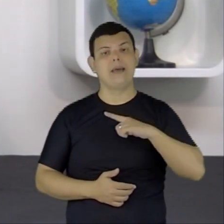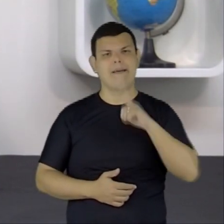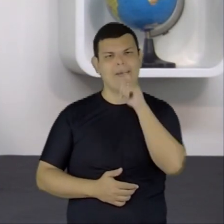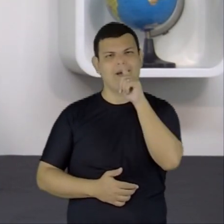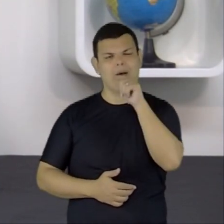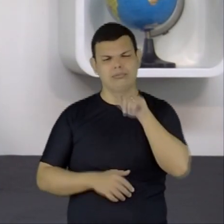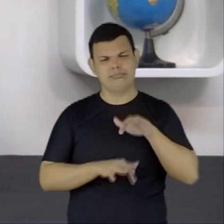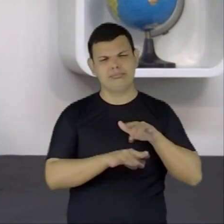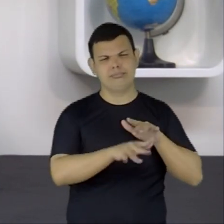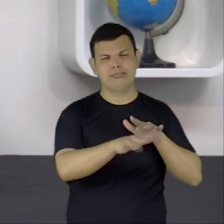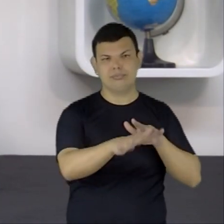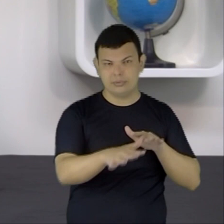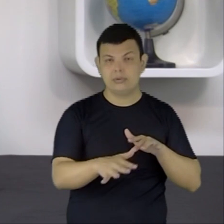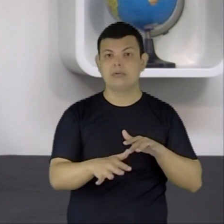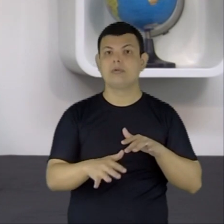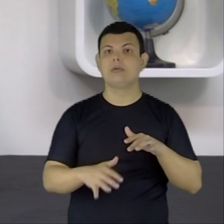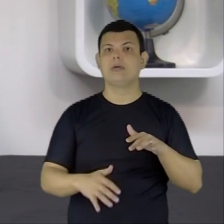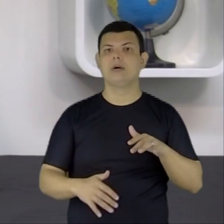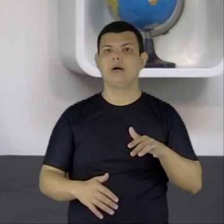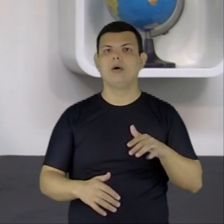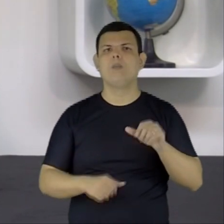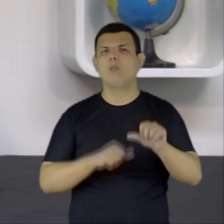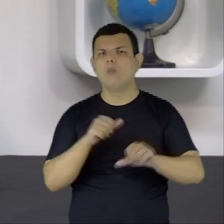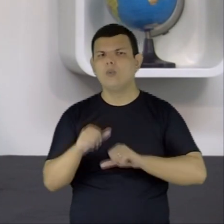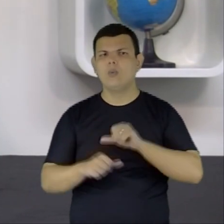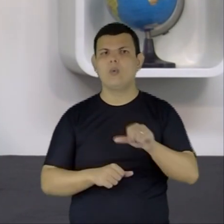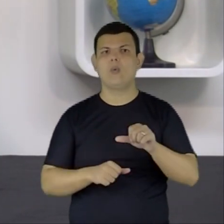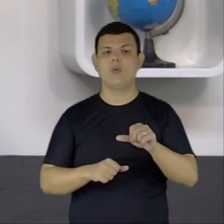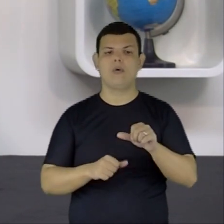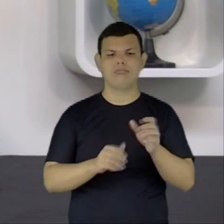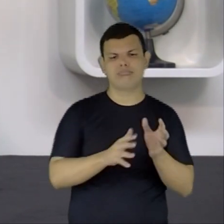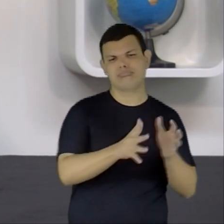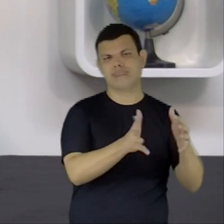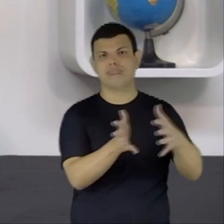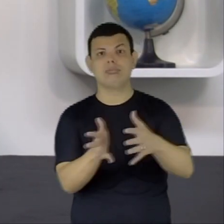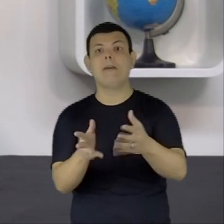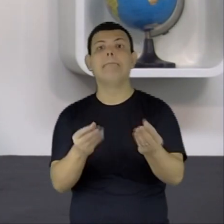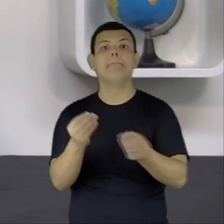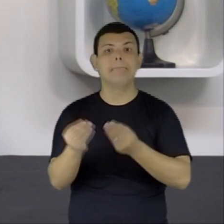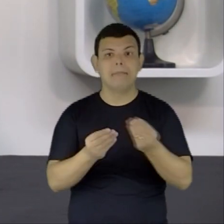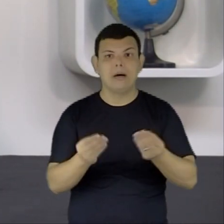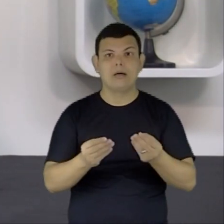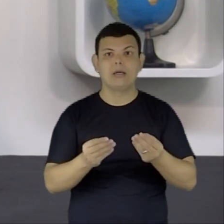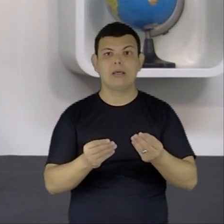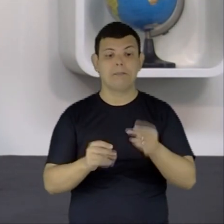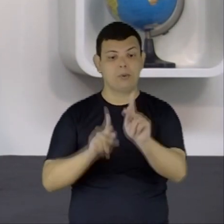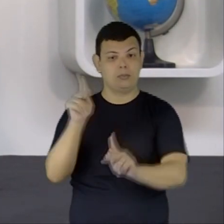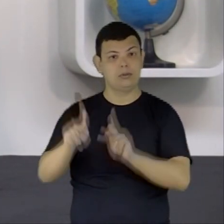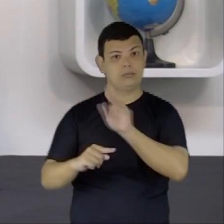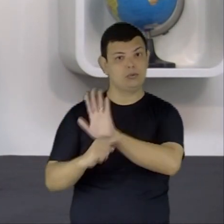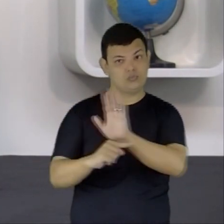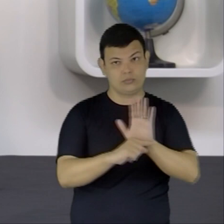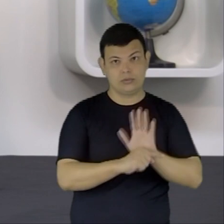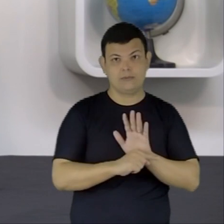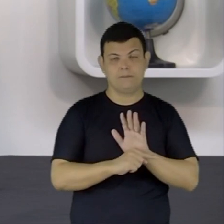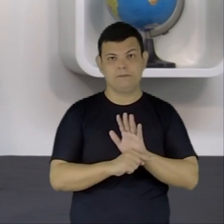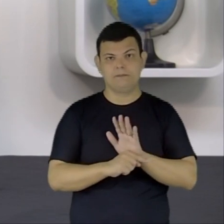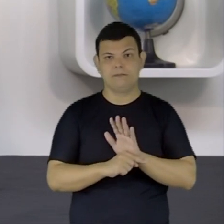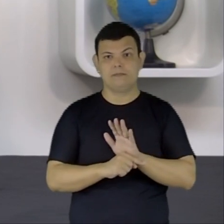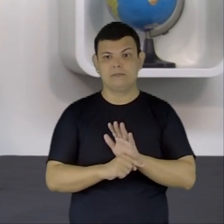águas, né, não secaram o rio, eles desviaram o curso do rio para que essa água chegasse à população. Então, isso